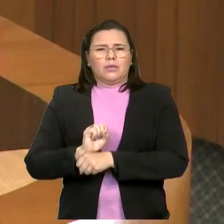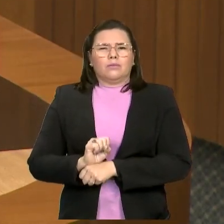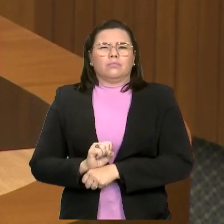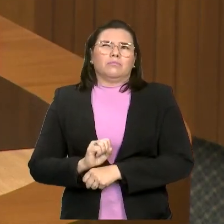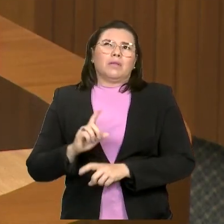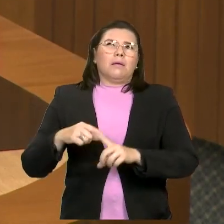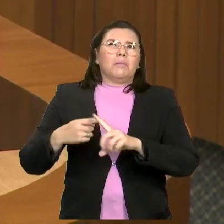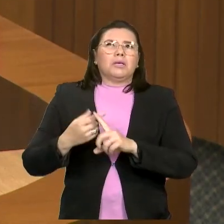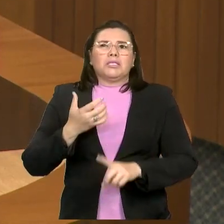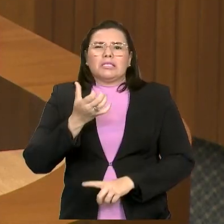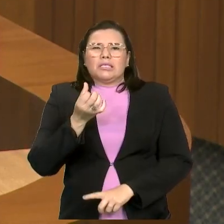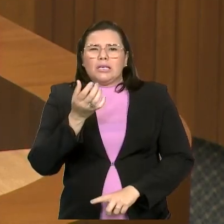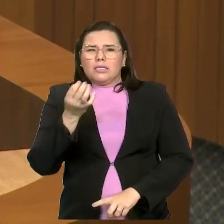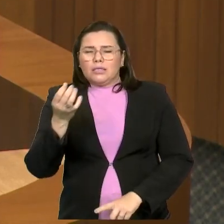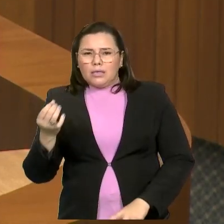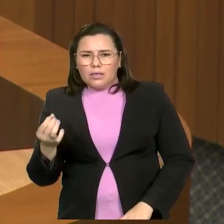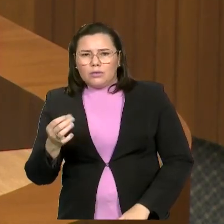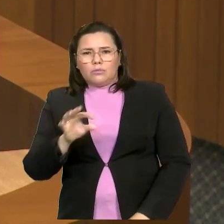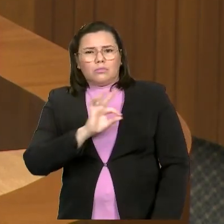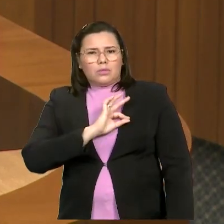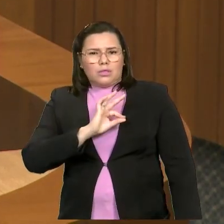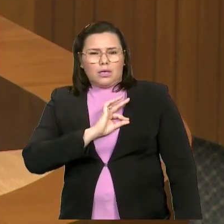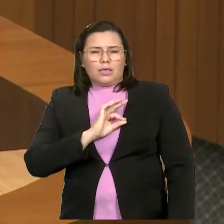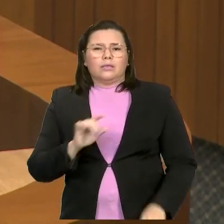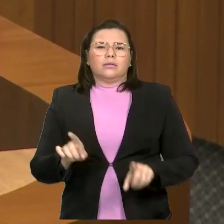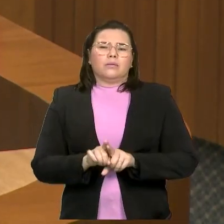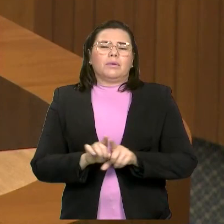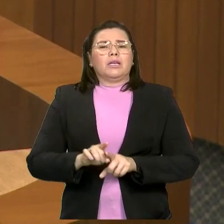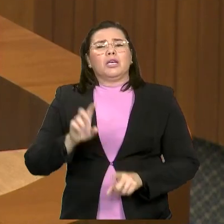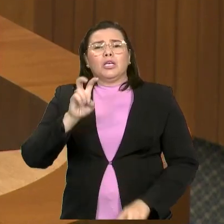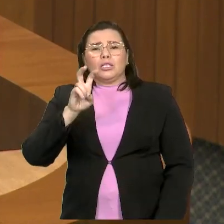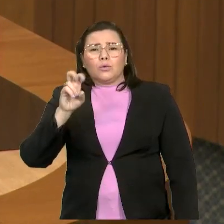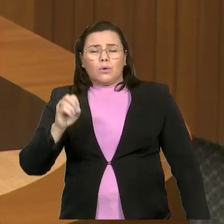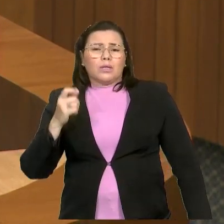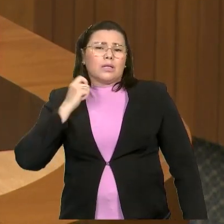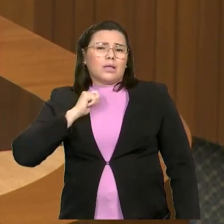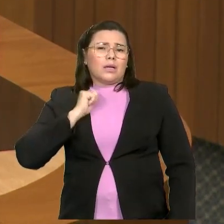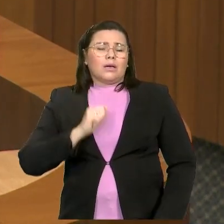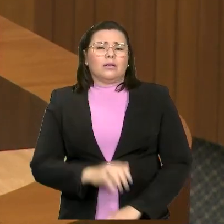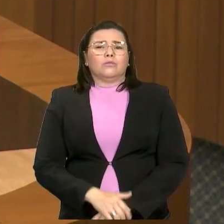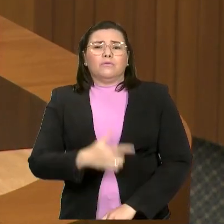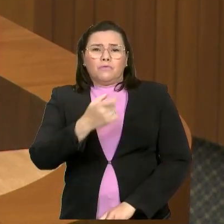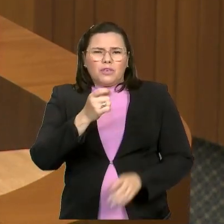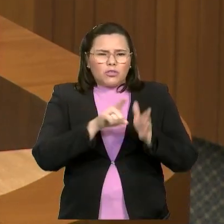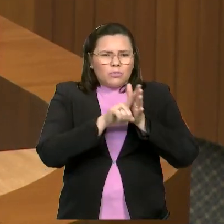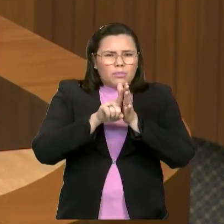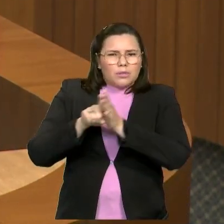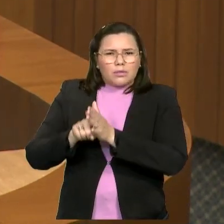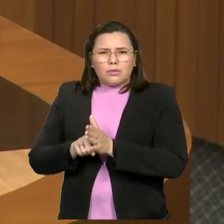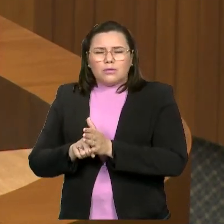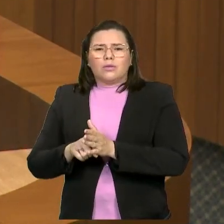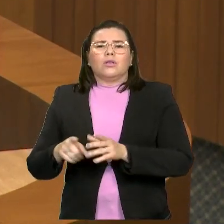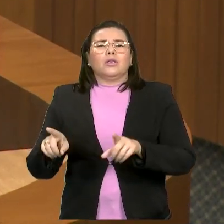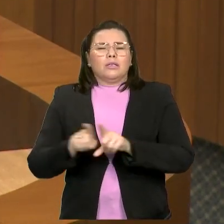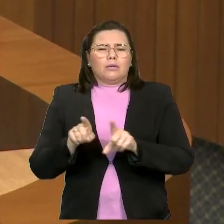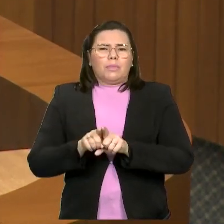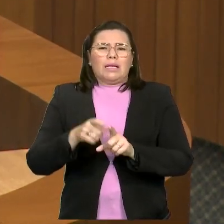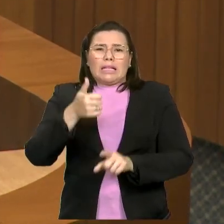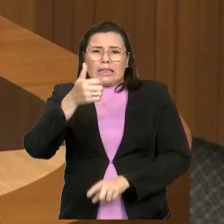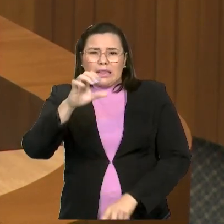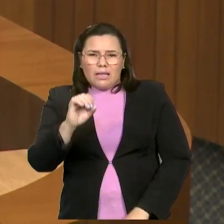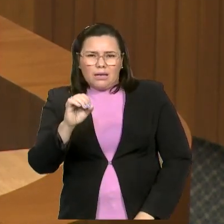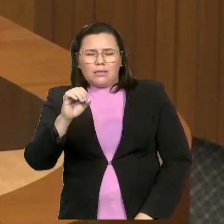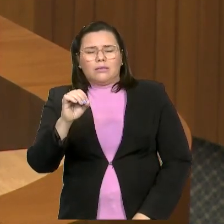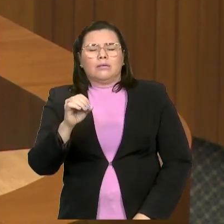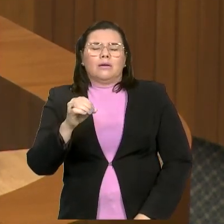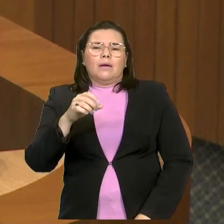policiais militares, vão ser promovidos 50 delegados, 20 investigadores e 10 peritos, além da entrega de